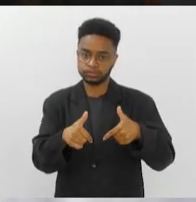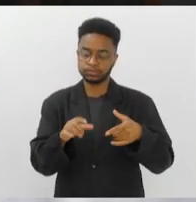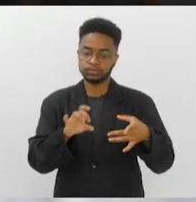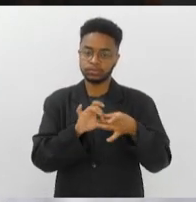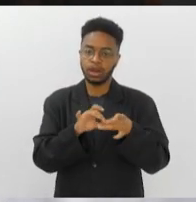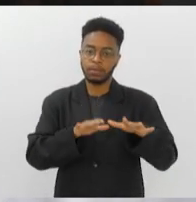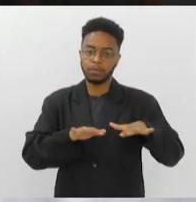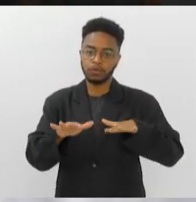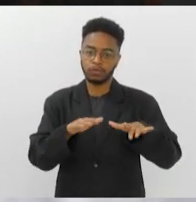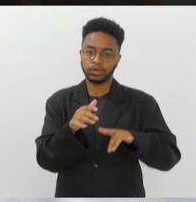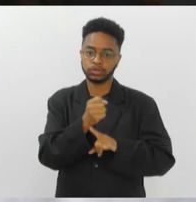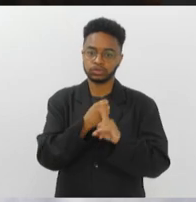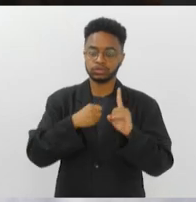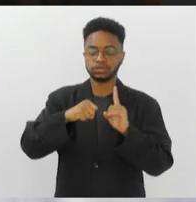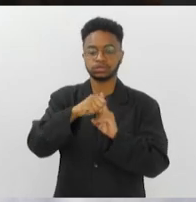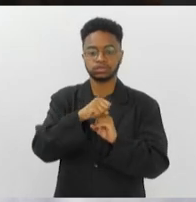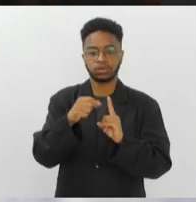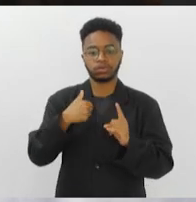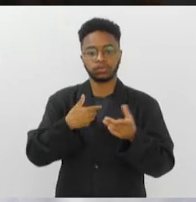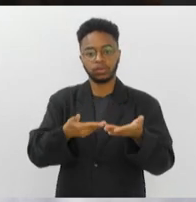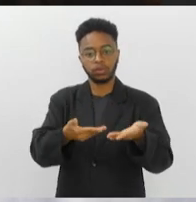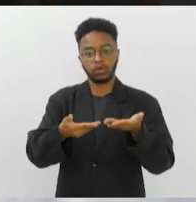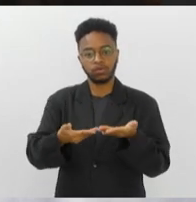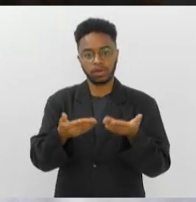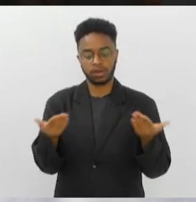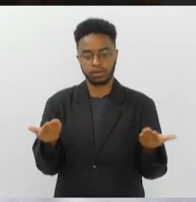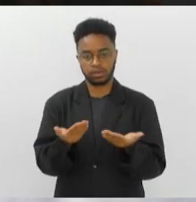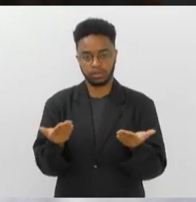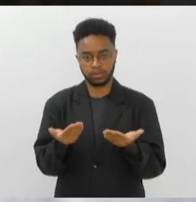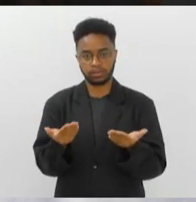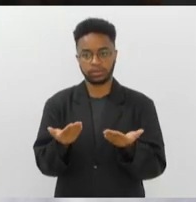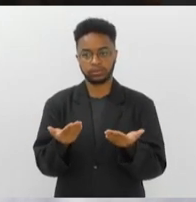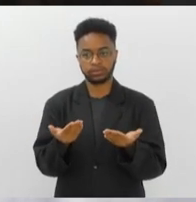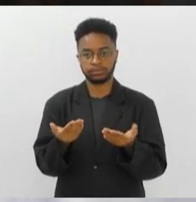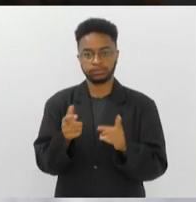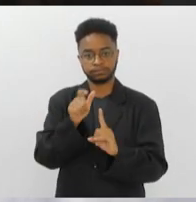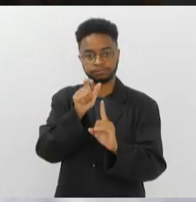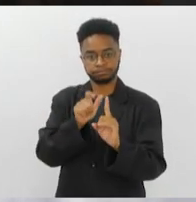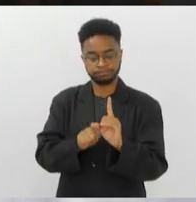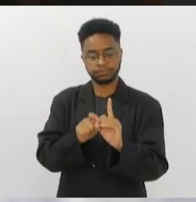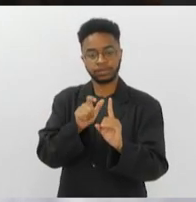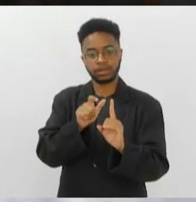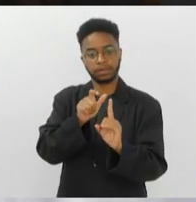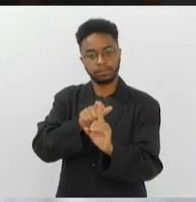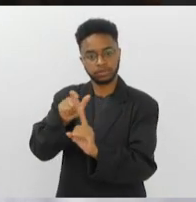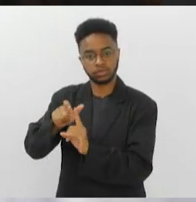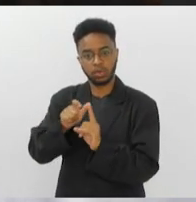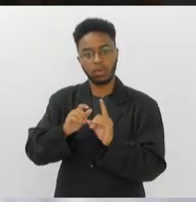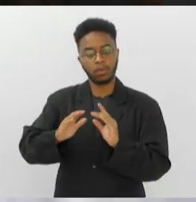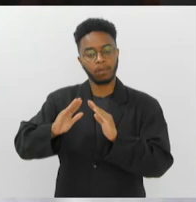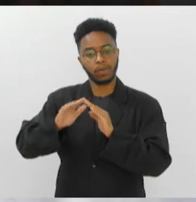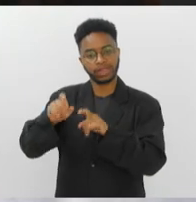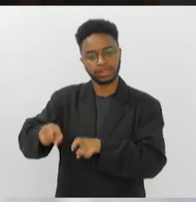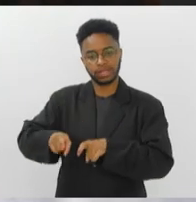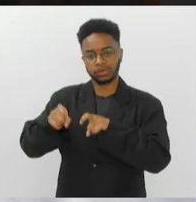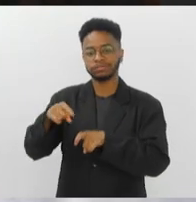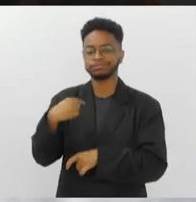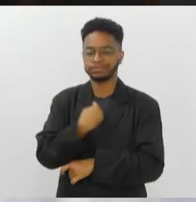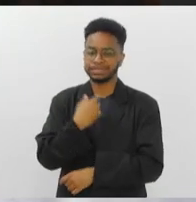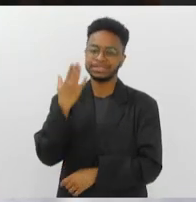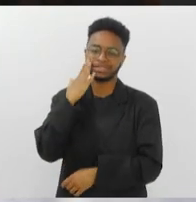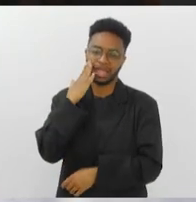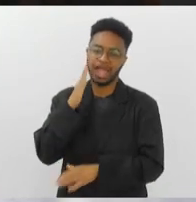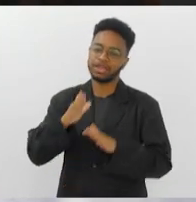Movimentos Sociais, eu quero convidar esses companheiros que estão lá no interior, onde a gente sabe que é difícil, muitas